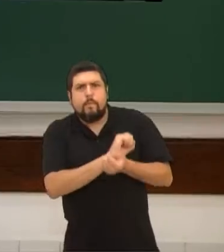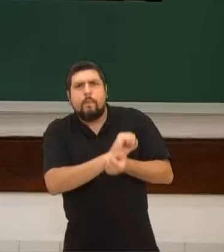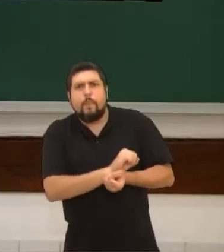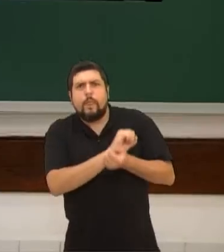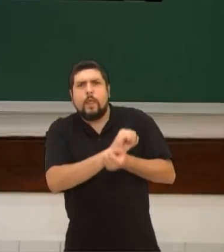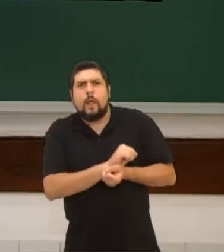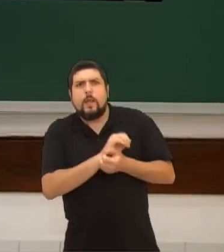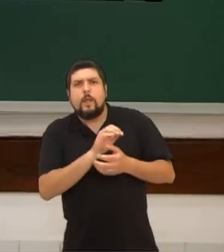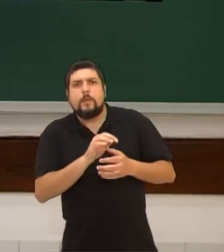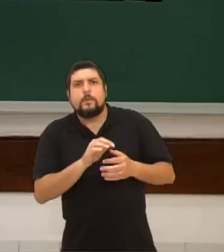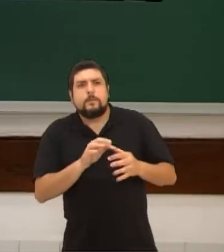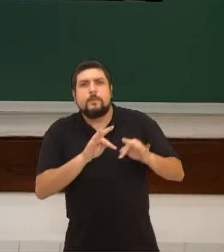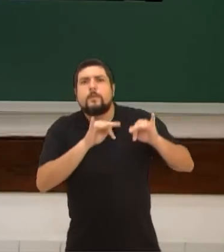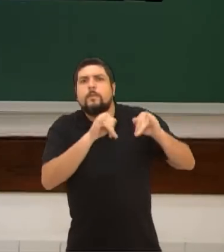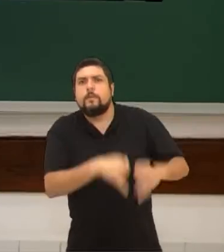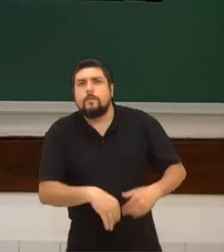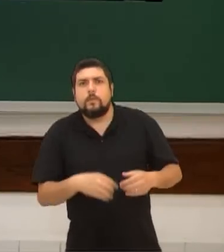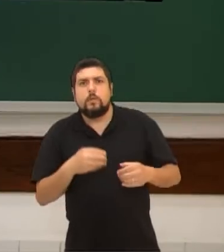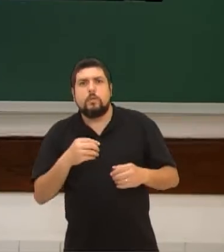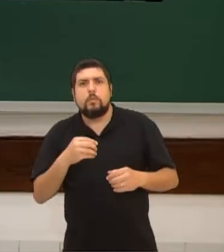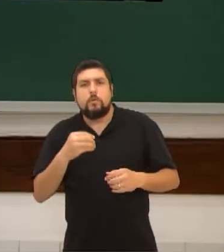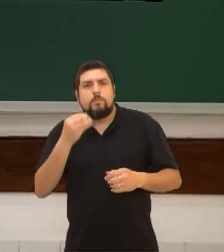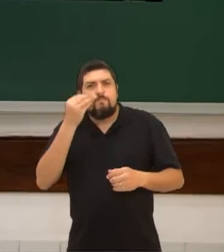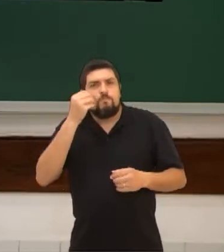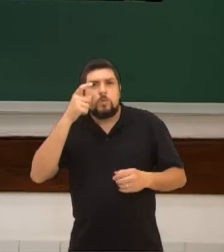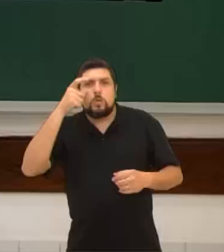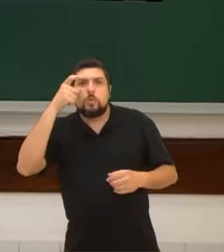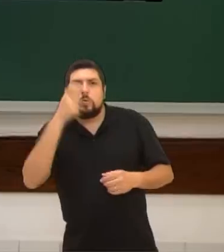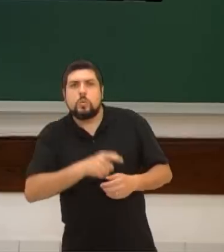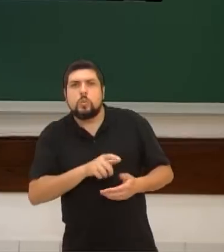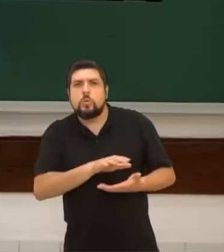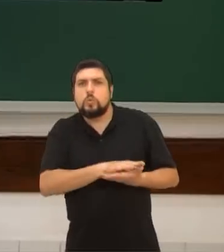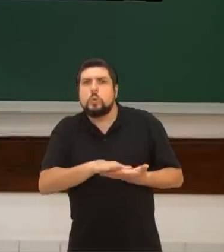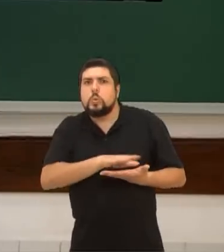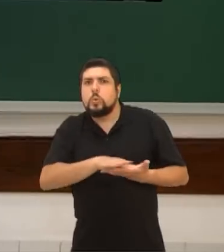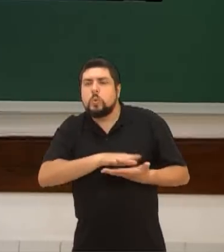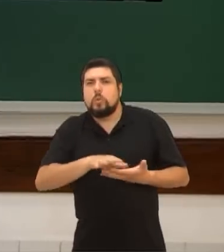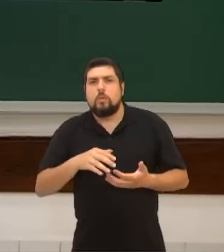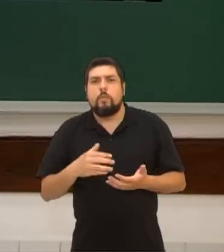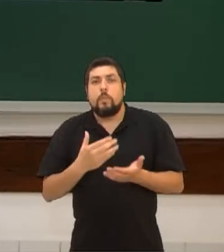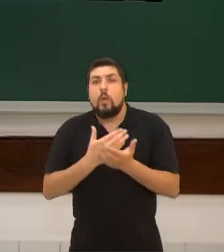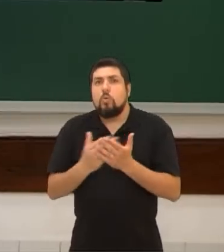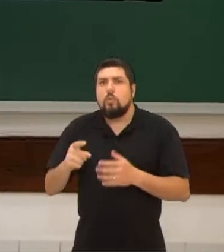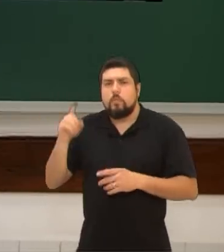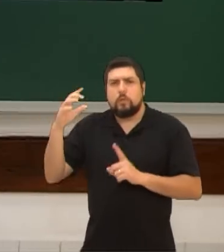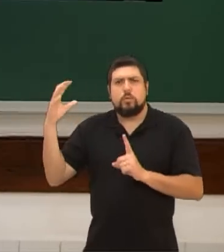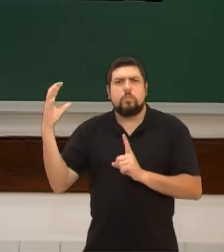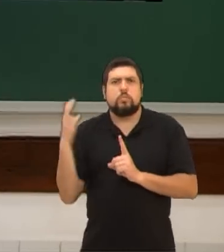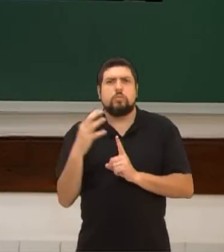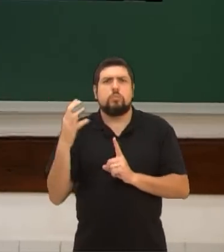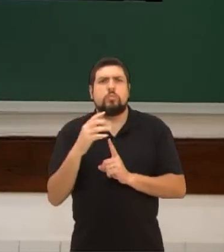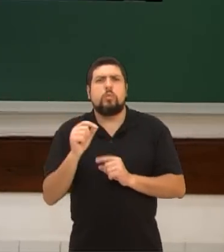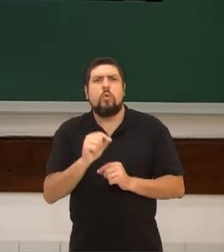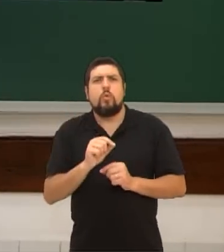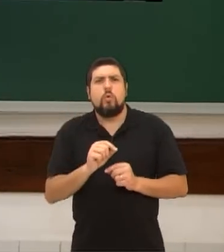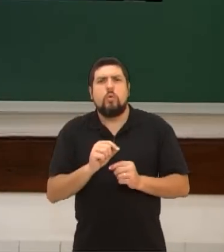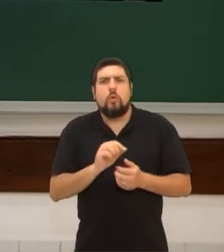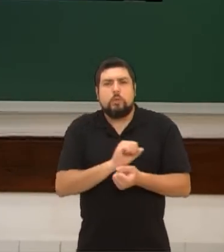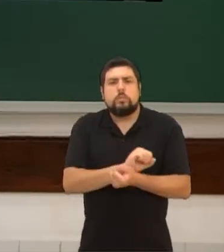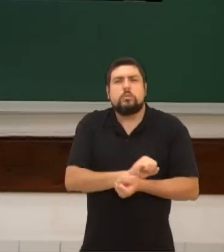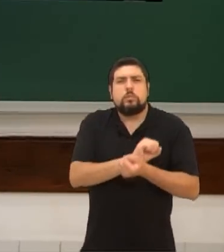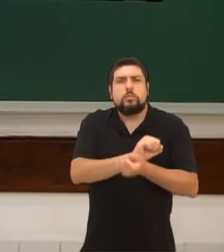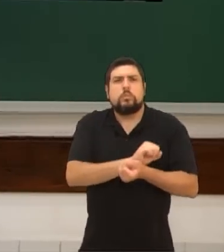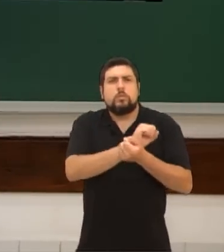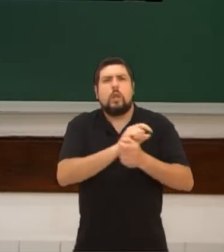nos nossos mercados consumidores aqui, começa uma pressão muito grande para que o Brasil extinguisse a